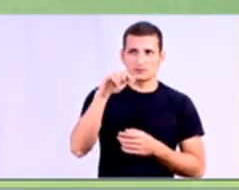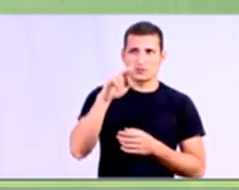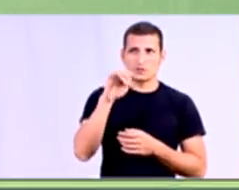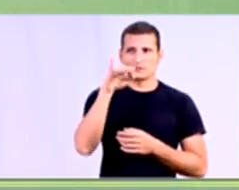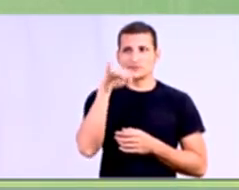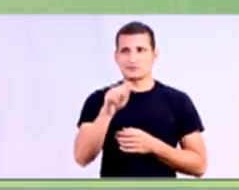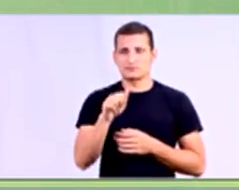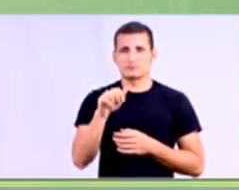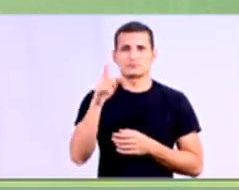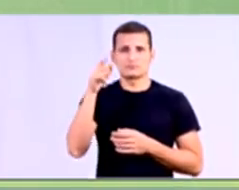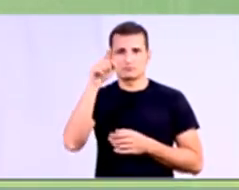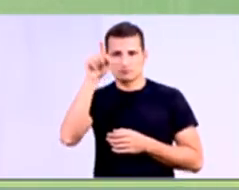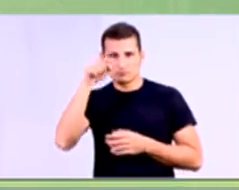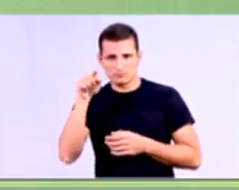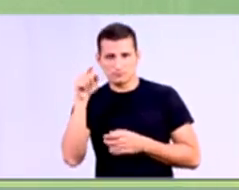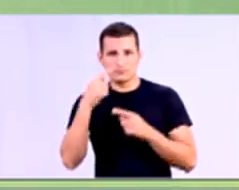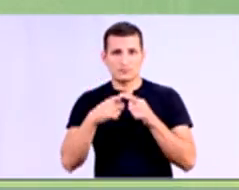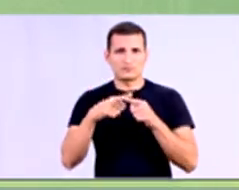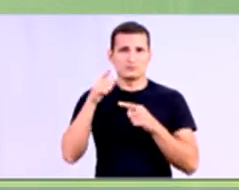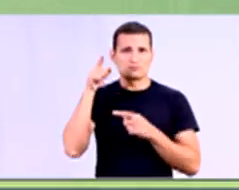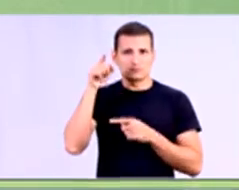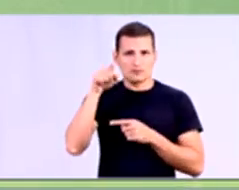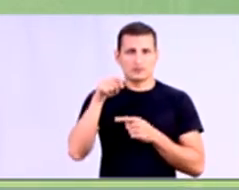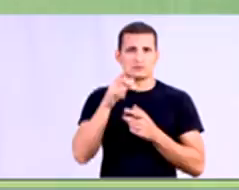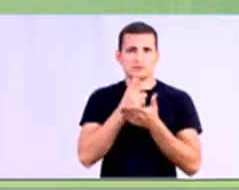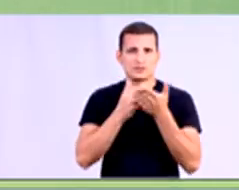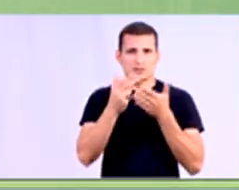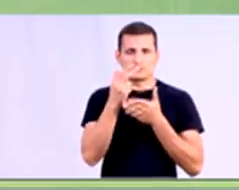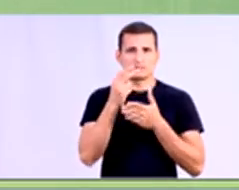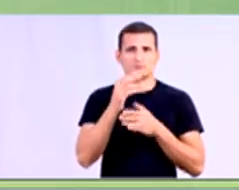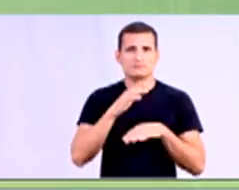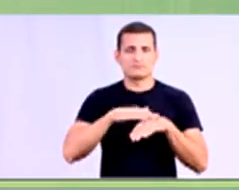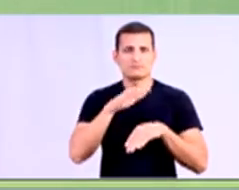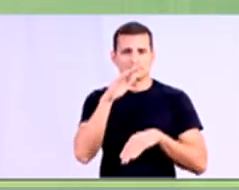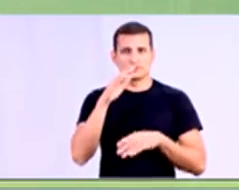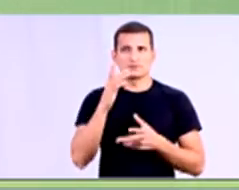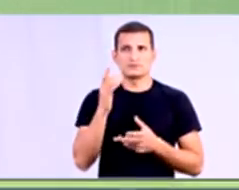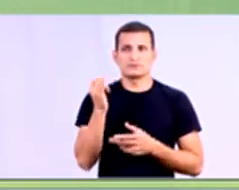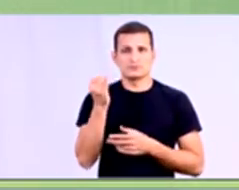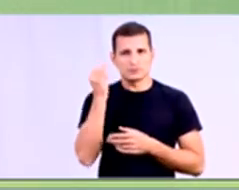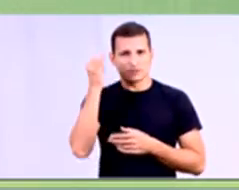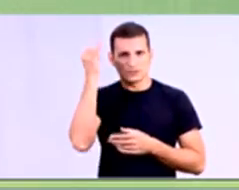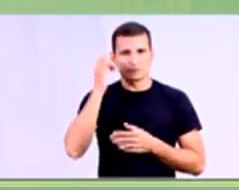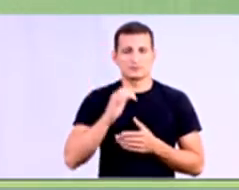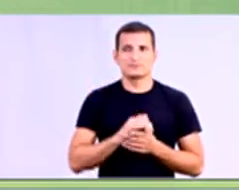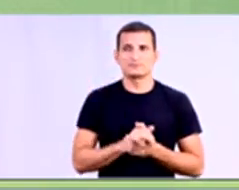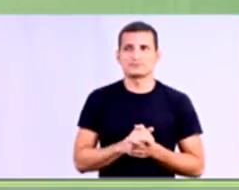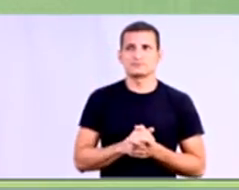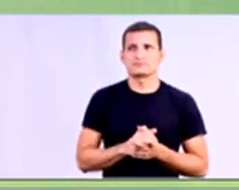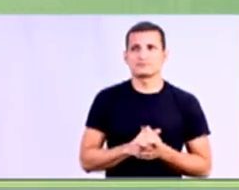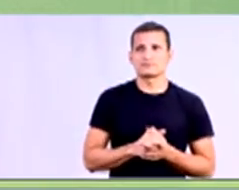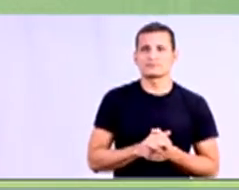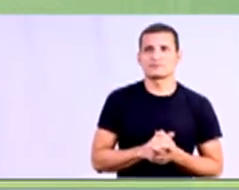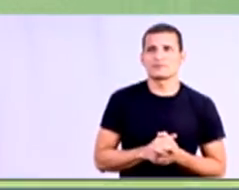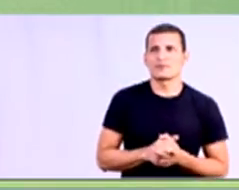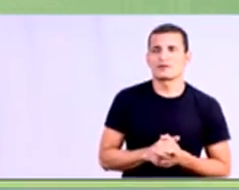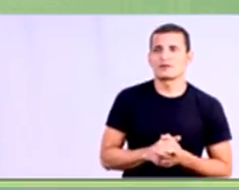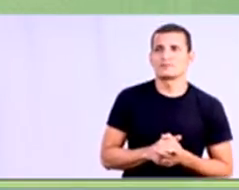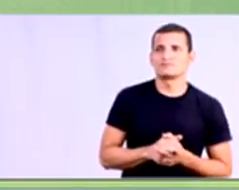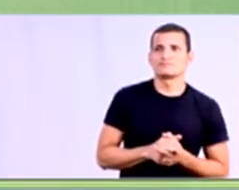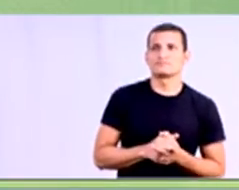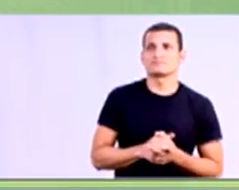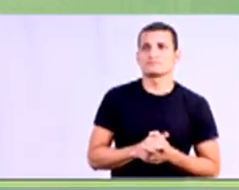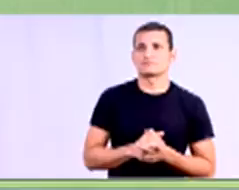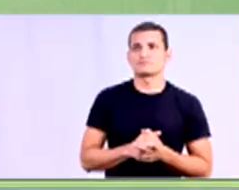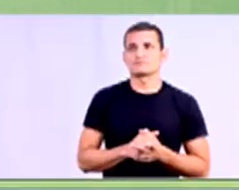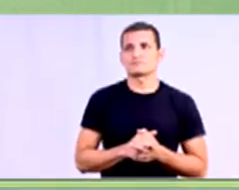eu coloquei um asterisco porque esse diagrama é um dos diagramas mais importantes aí que se dividem no diagrama de interação.